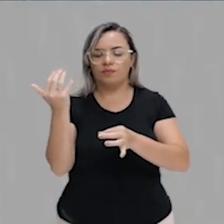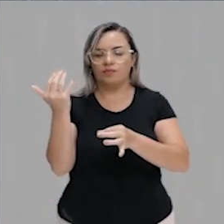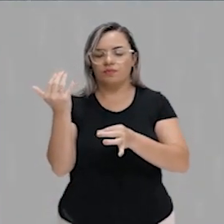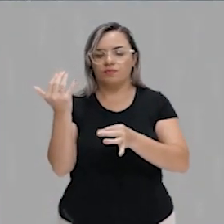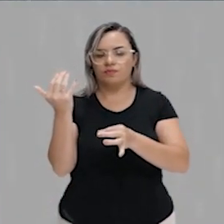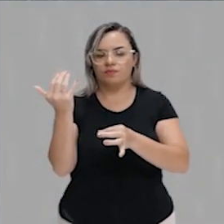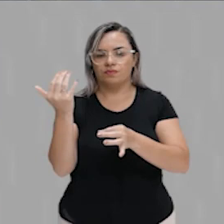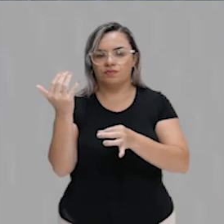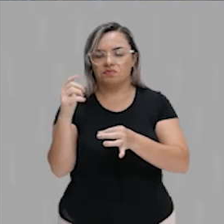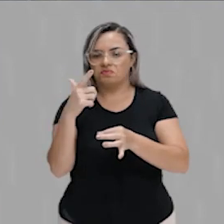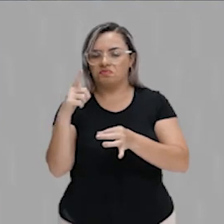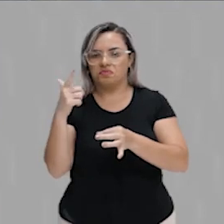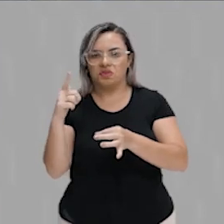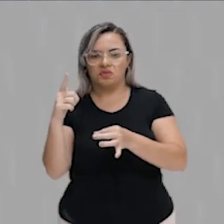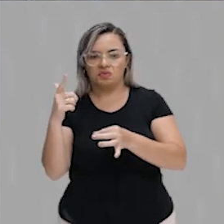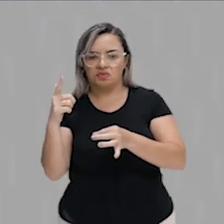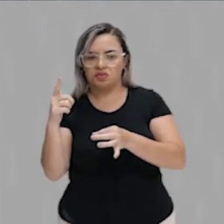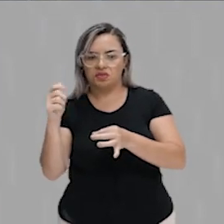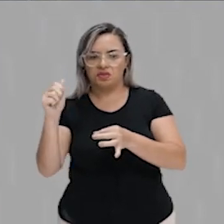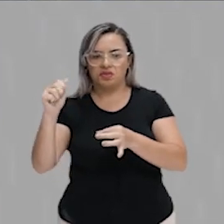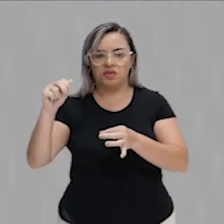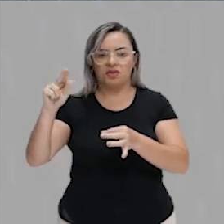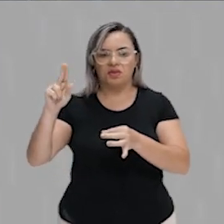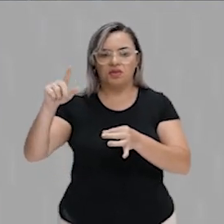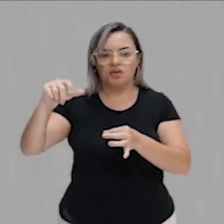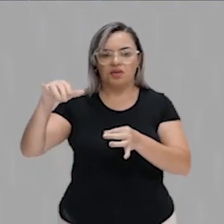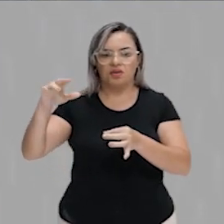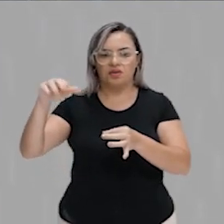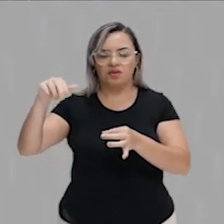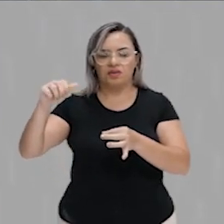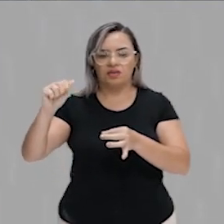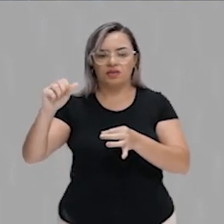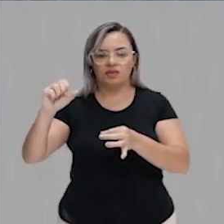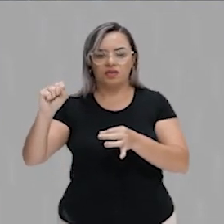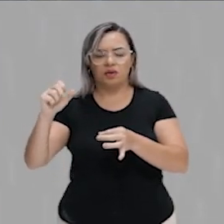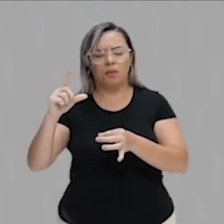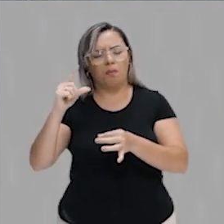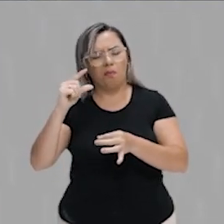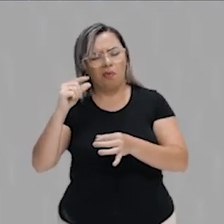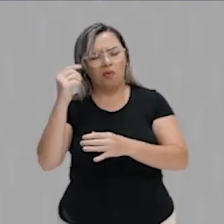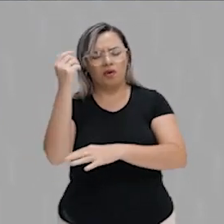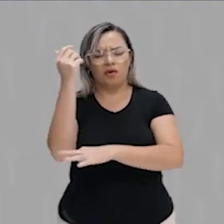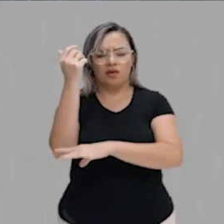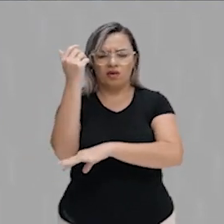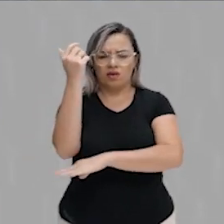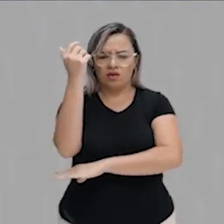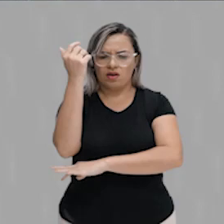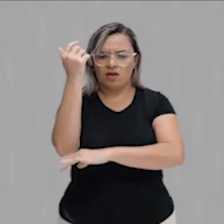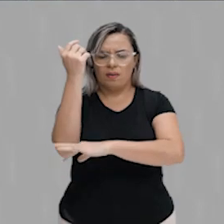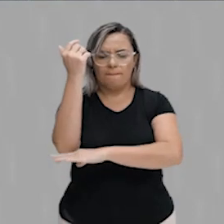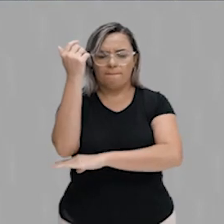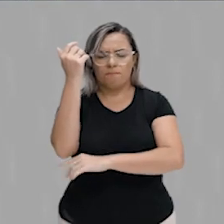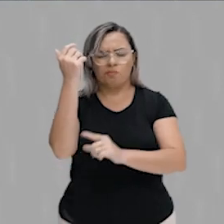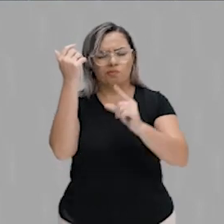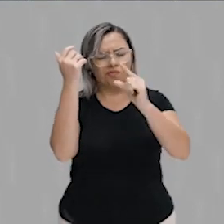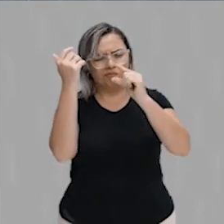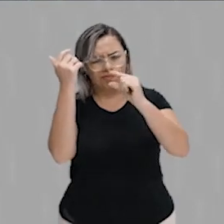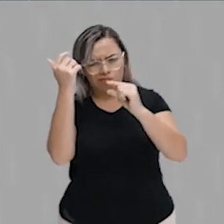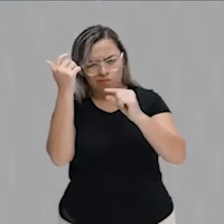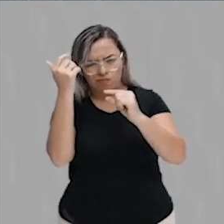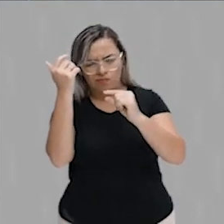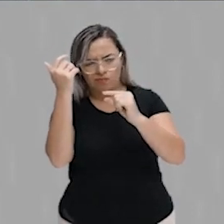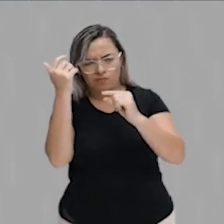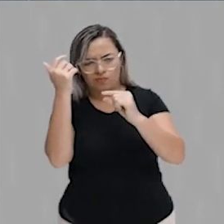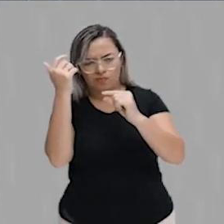essa auxina, ela vai produzir poucas raízes adventícia, né? A raiz adventícia é raiz que